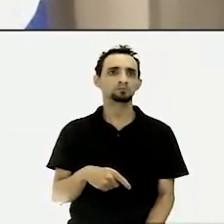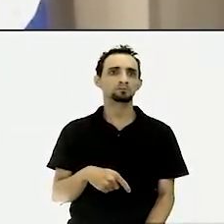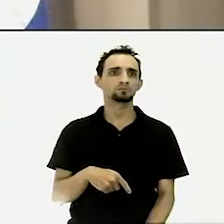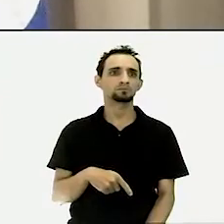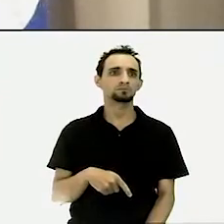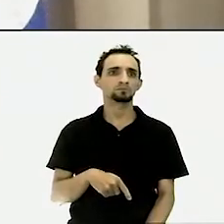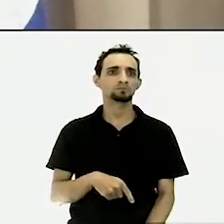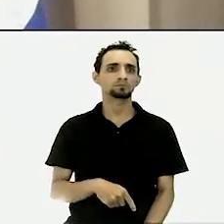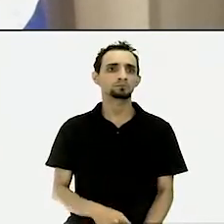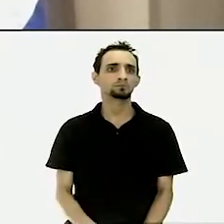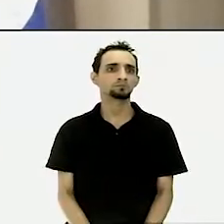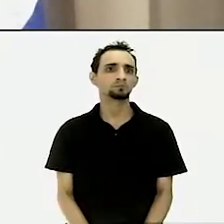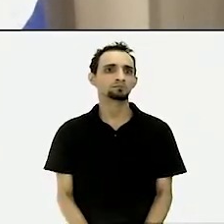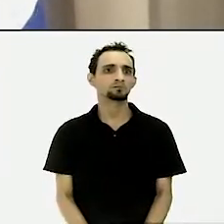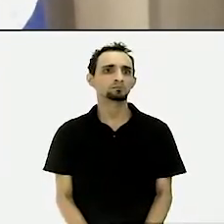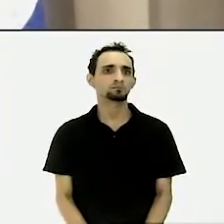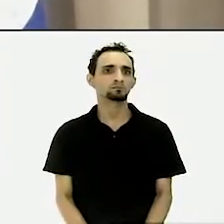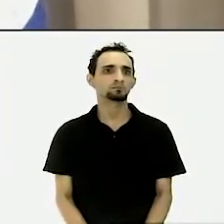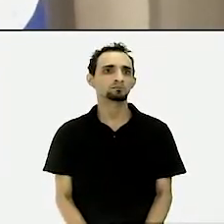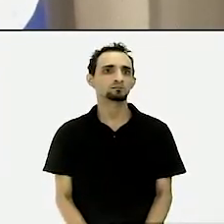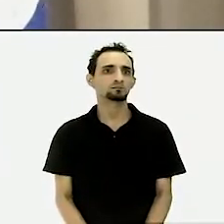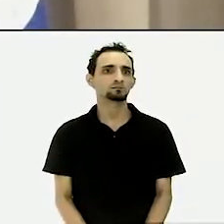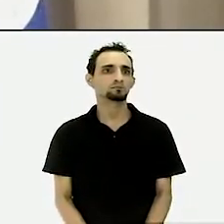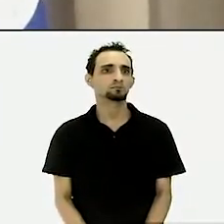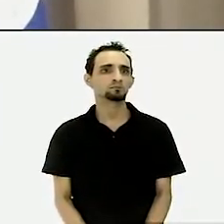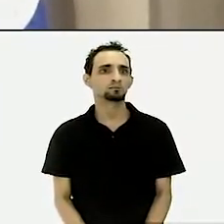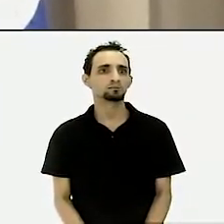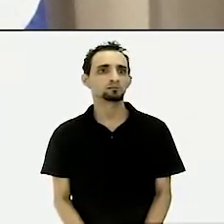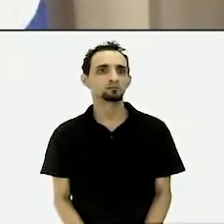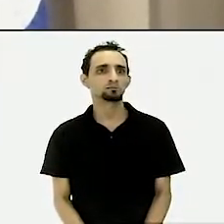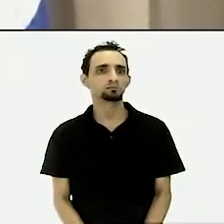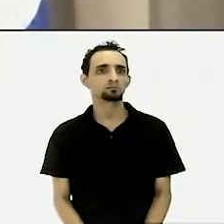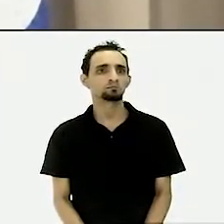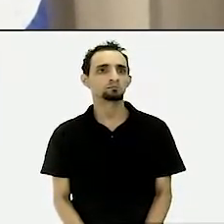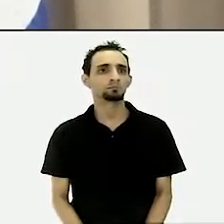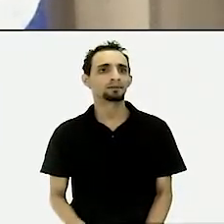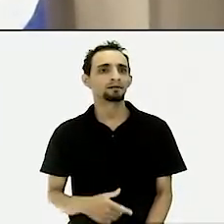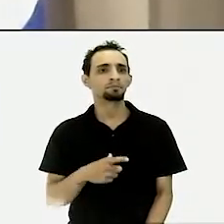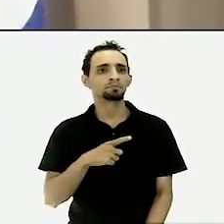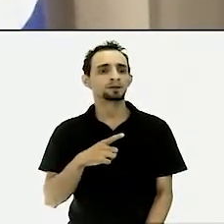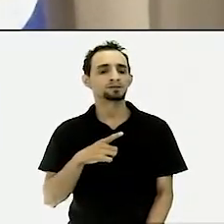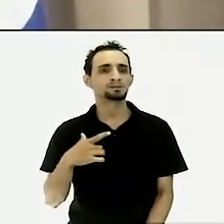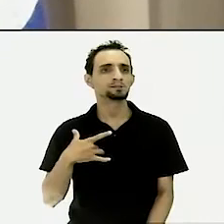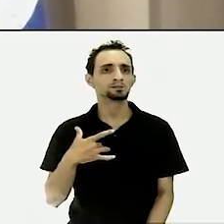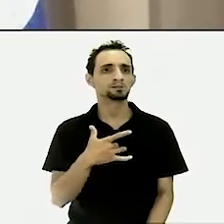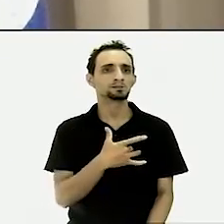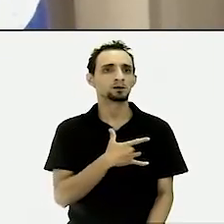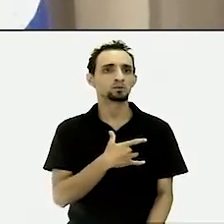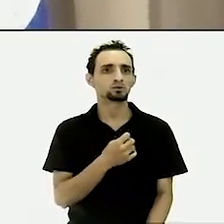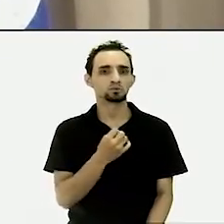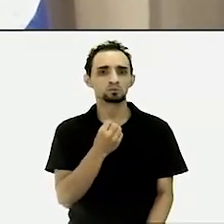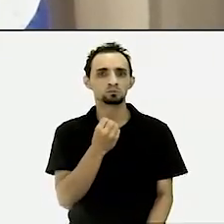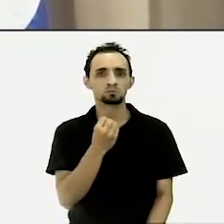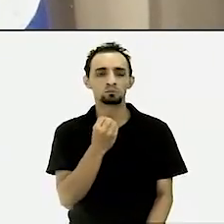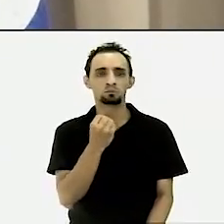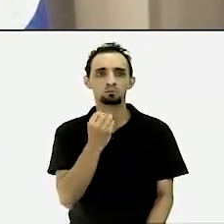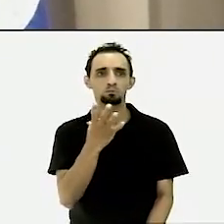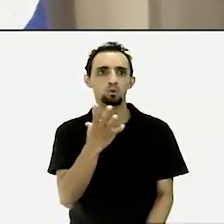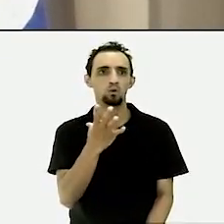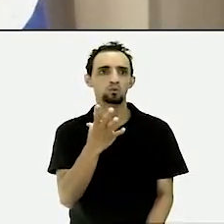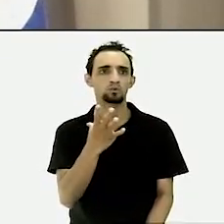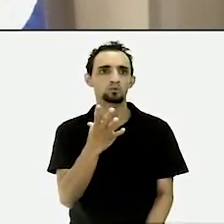diversas discussões, as coisas estão caminhando dentro da associação do Hospital de Agudos. Então, muito orgulho